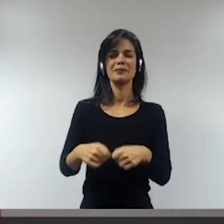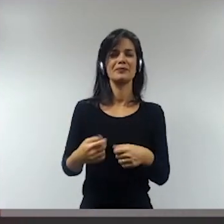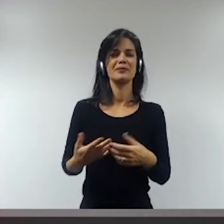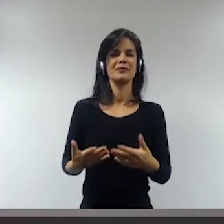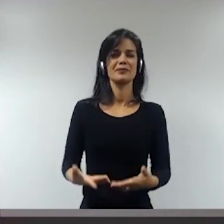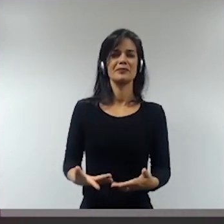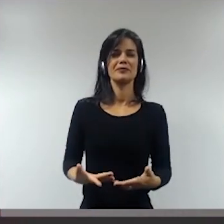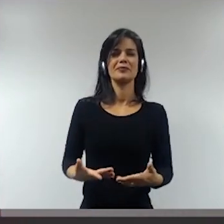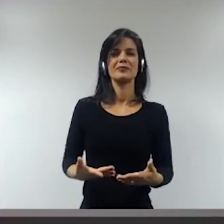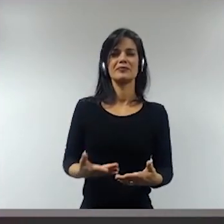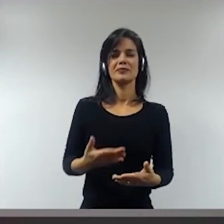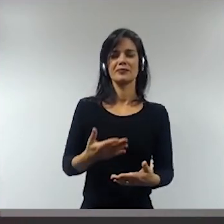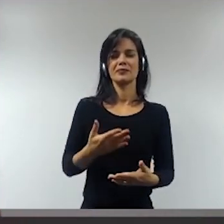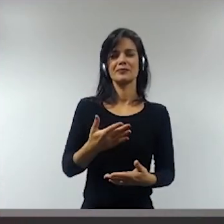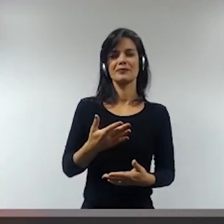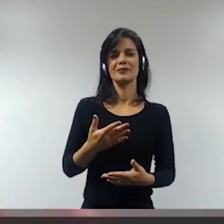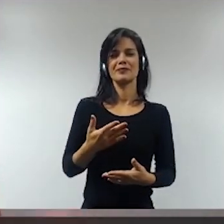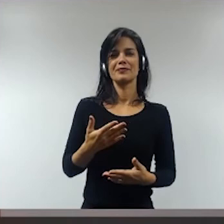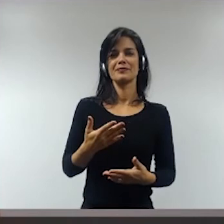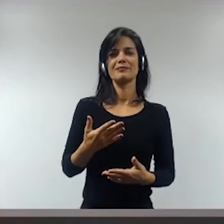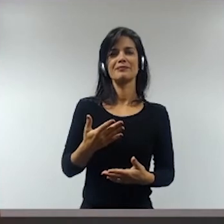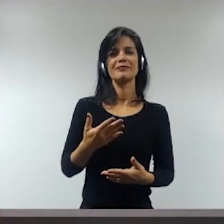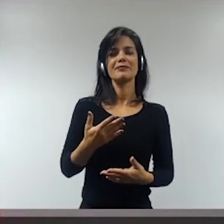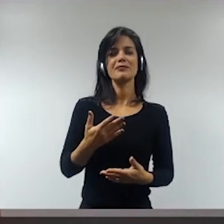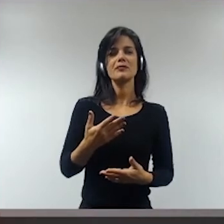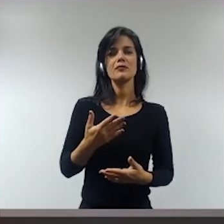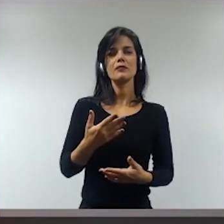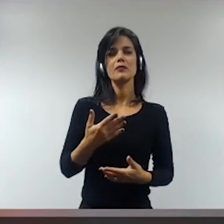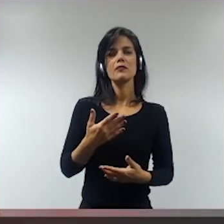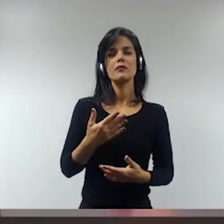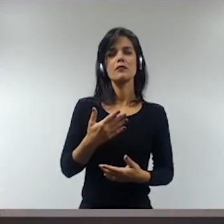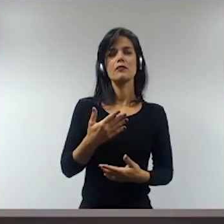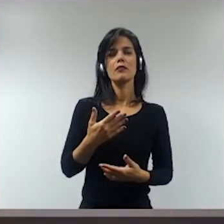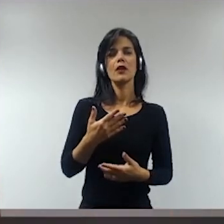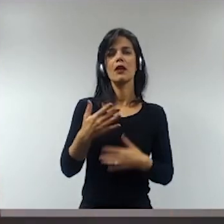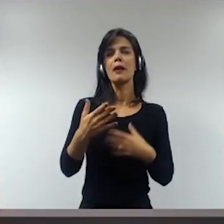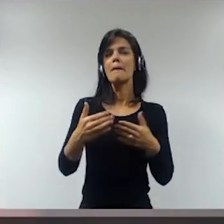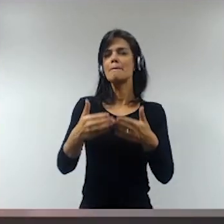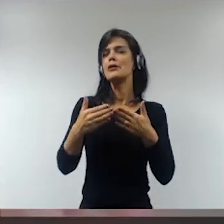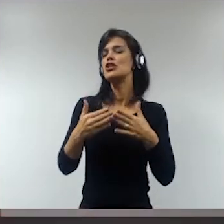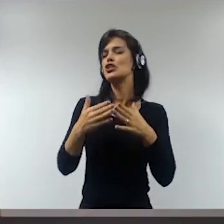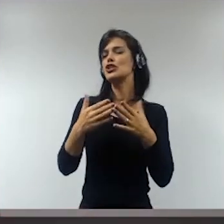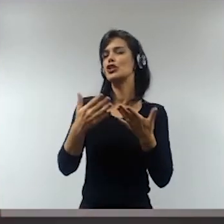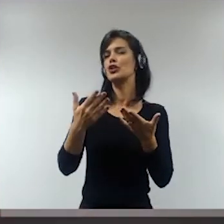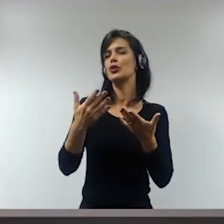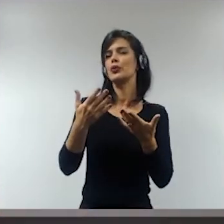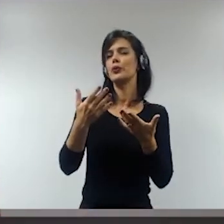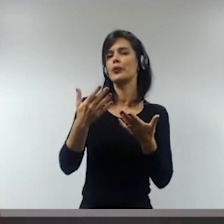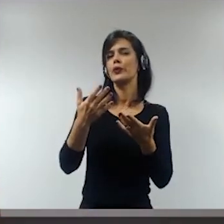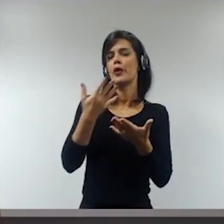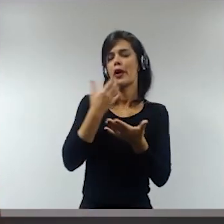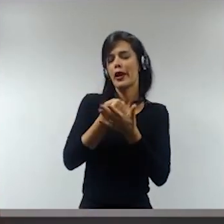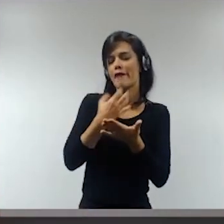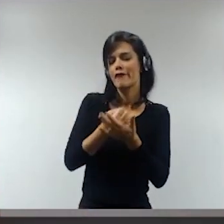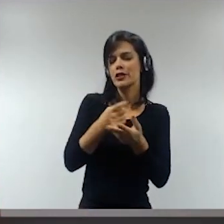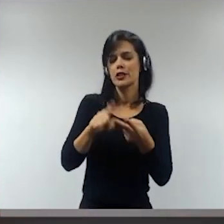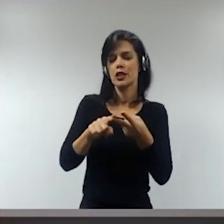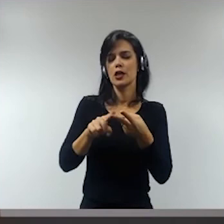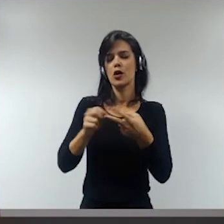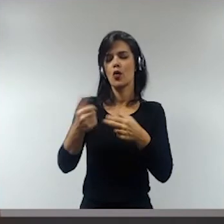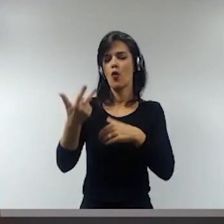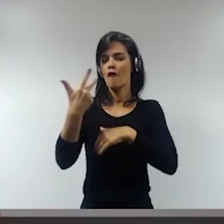o doutor Bruno falou, sustente através de, mande um arquivo de áudio ou de vídeo. Realmente, isso